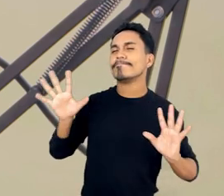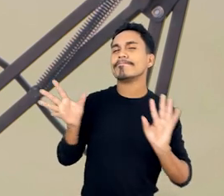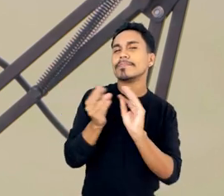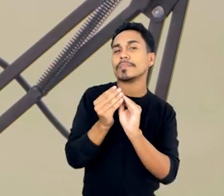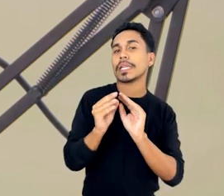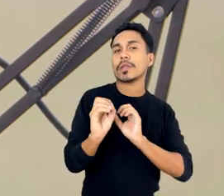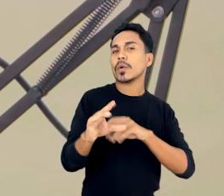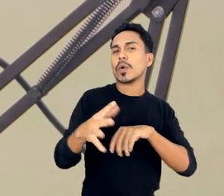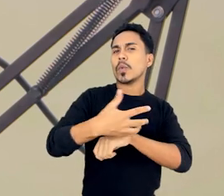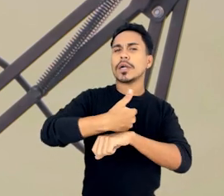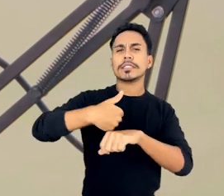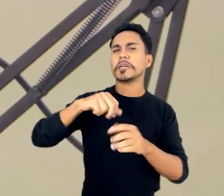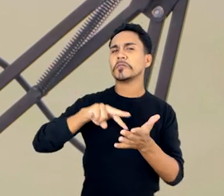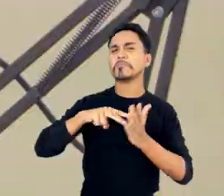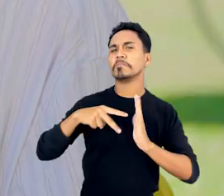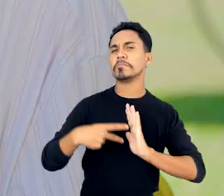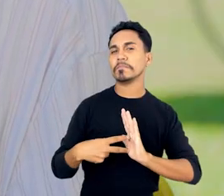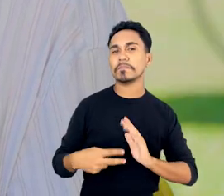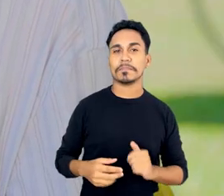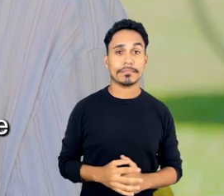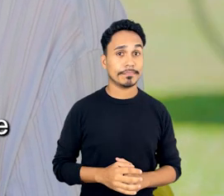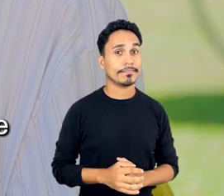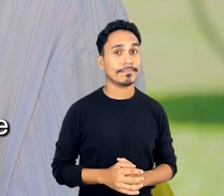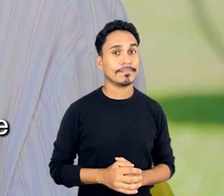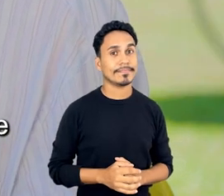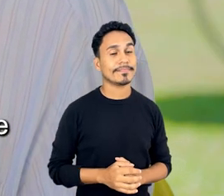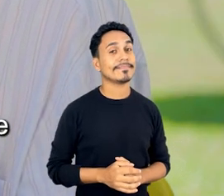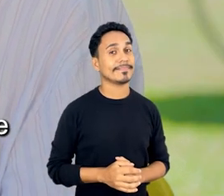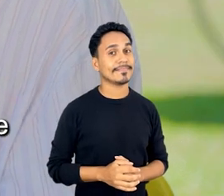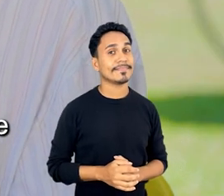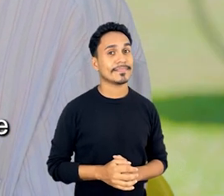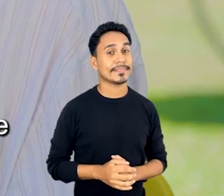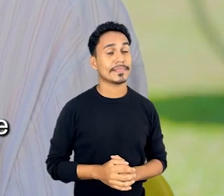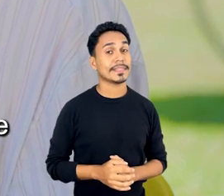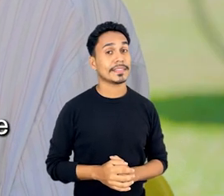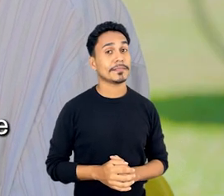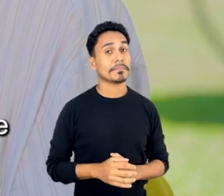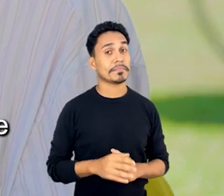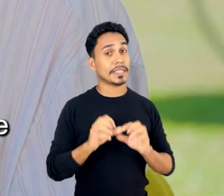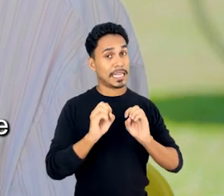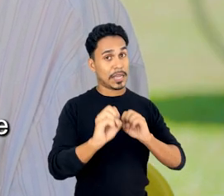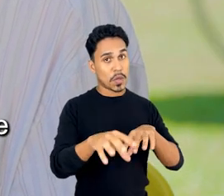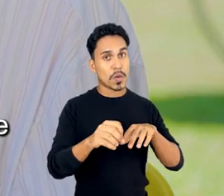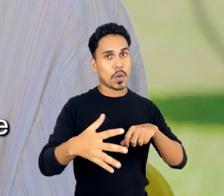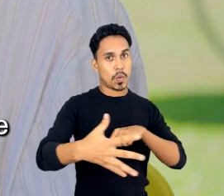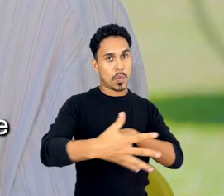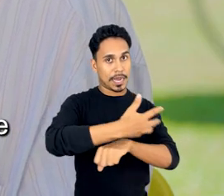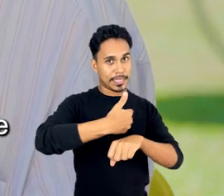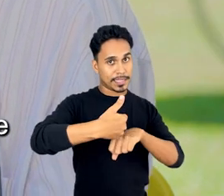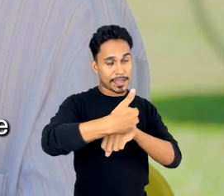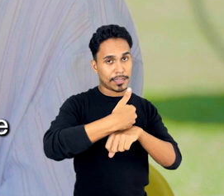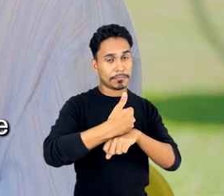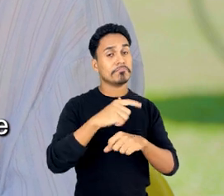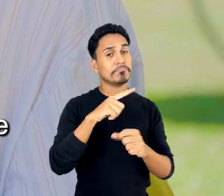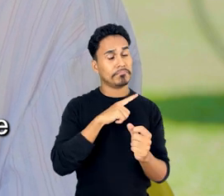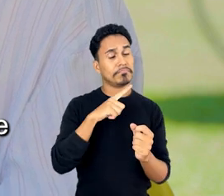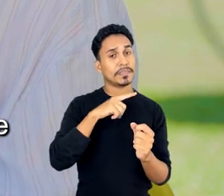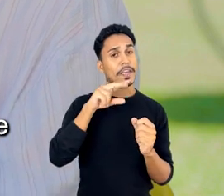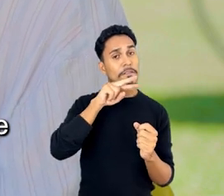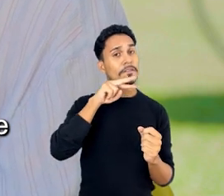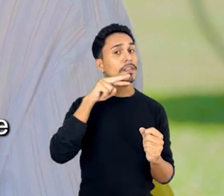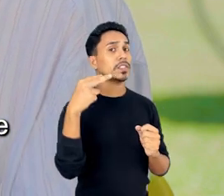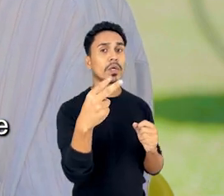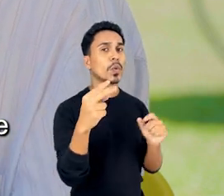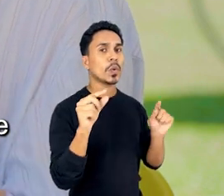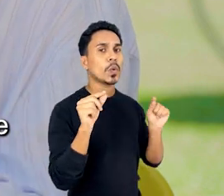Ampla Educação de qualidade e existe a visão né de qualidade a partir de